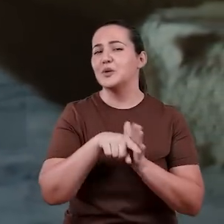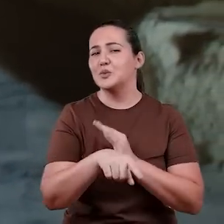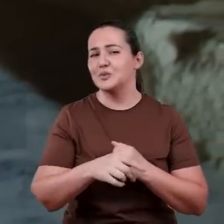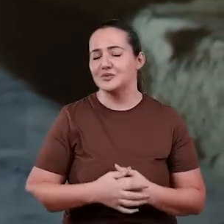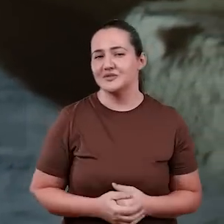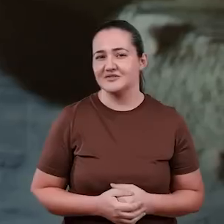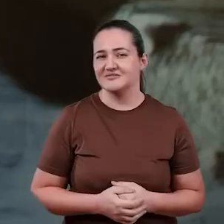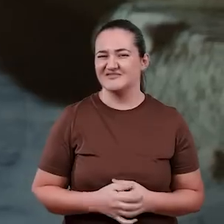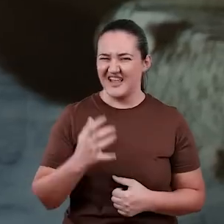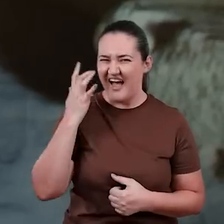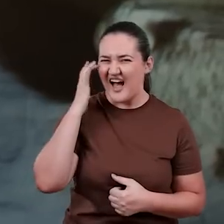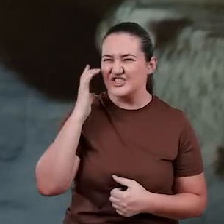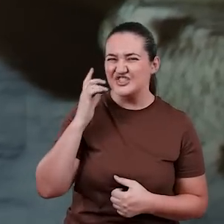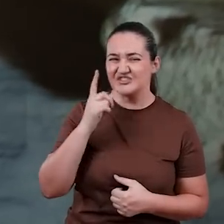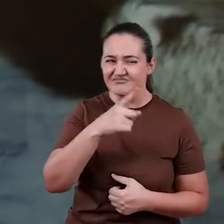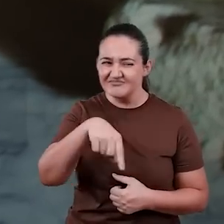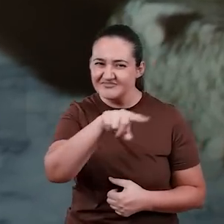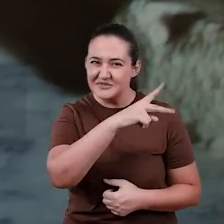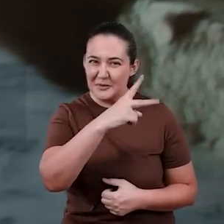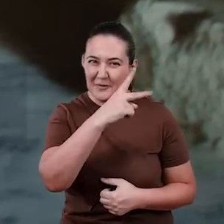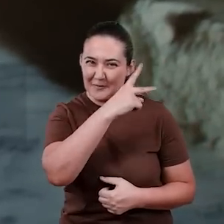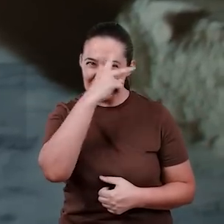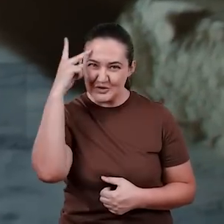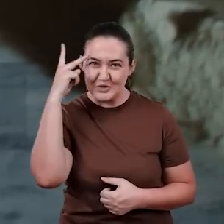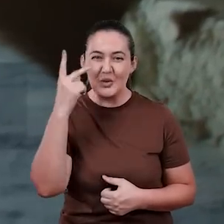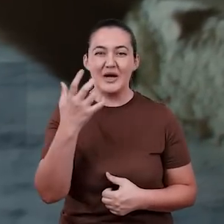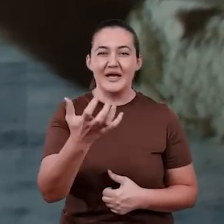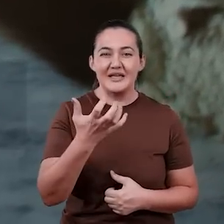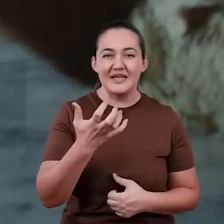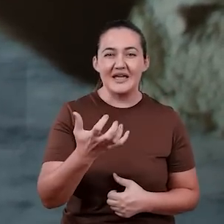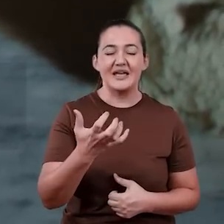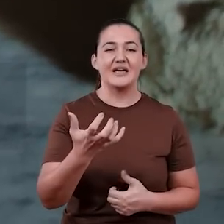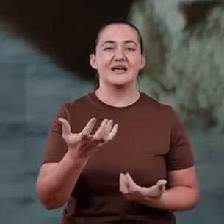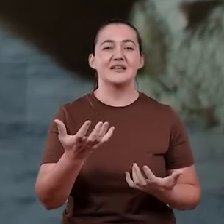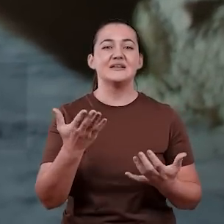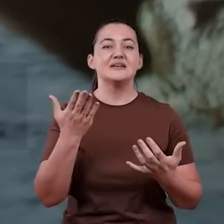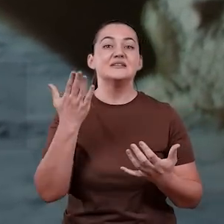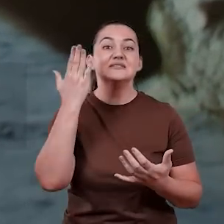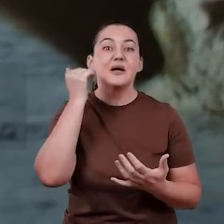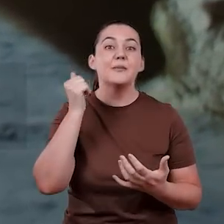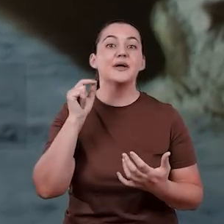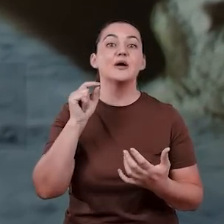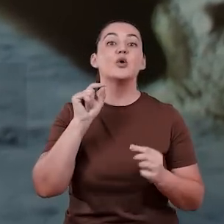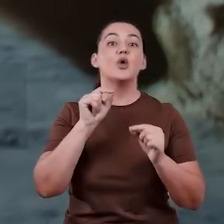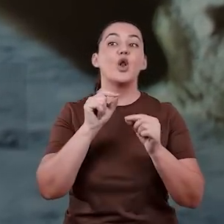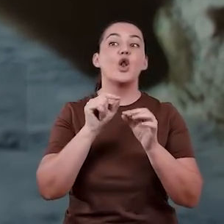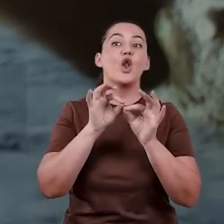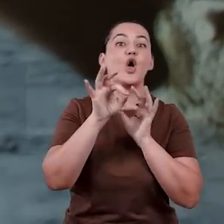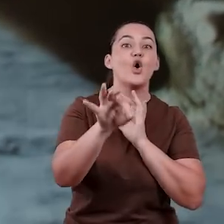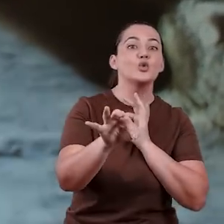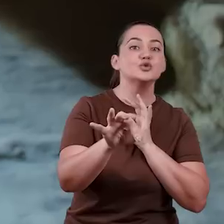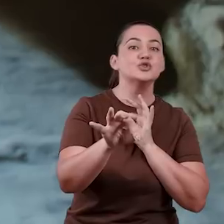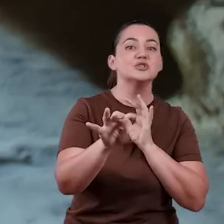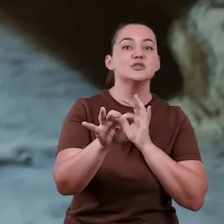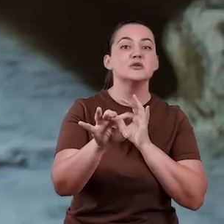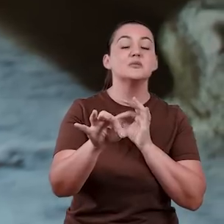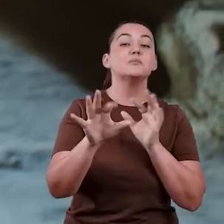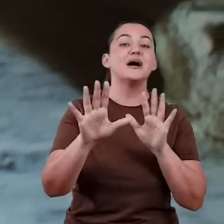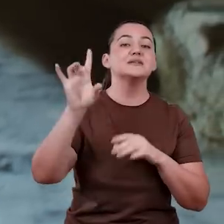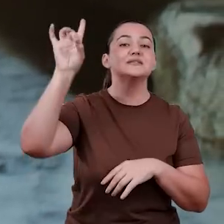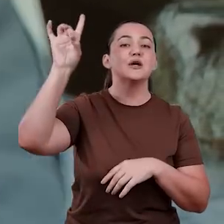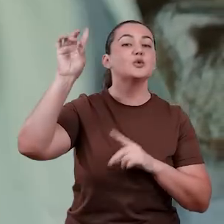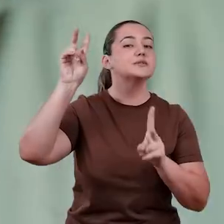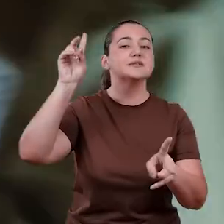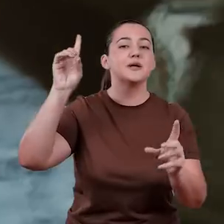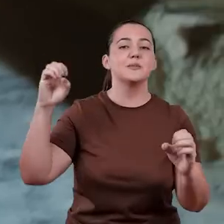eles não estavam, de certa forma, buscando longe o que estava perto? Algo a se pensar.